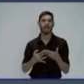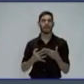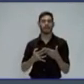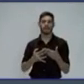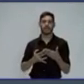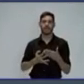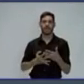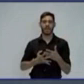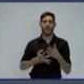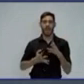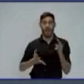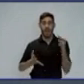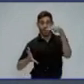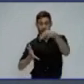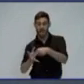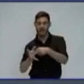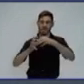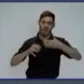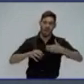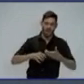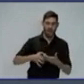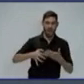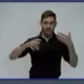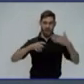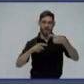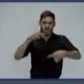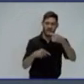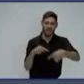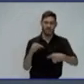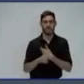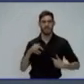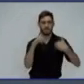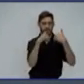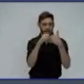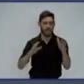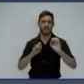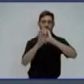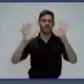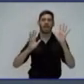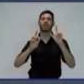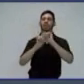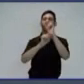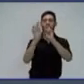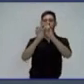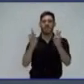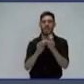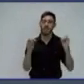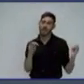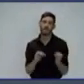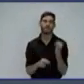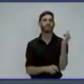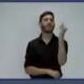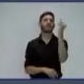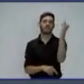ao Congresso Nacional e participar de um debate público aberto e franco sobre um tema importante que estava